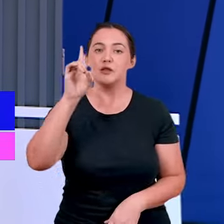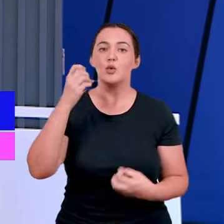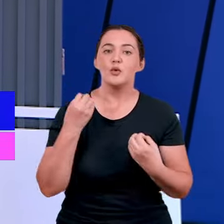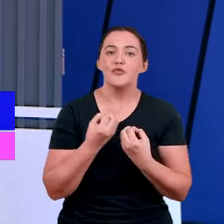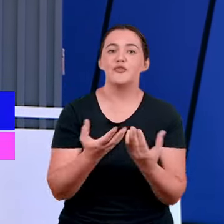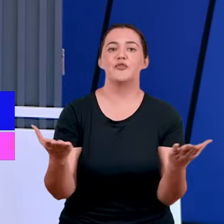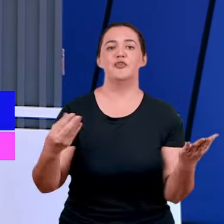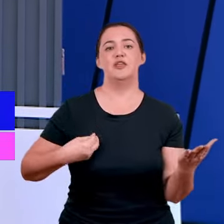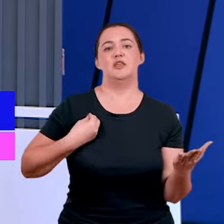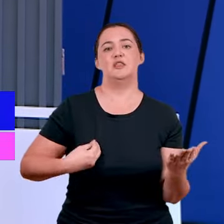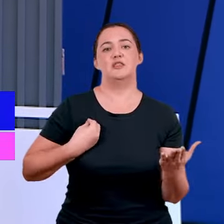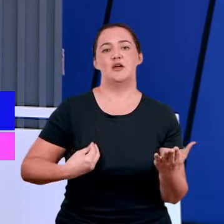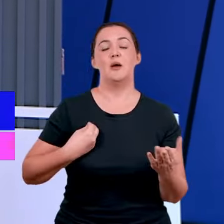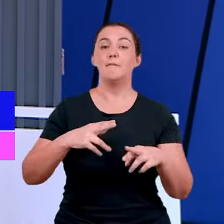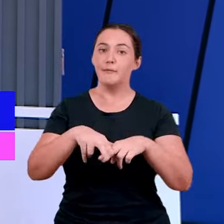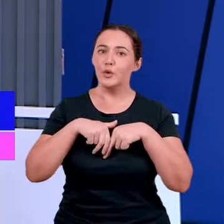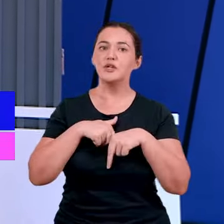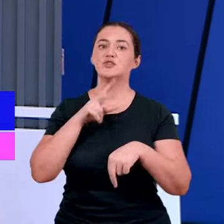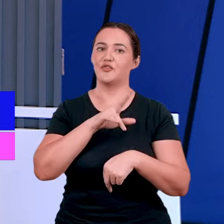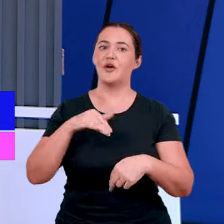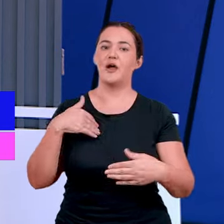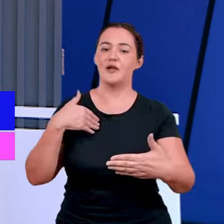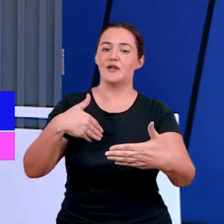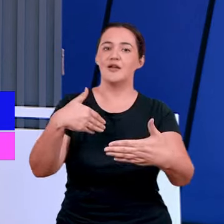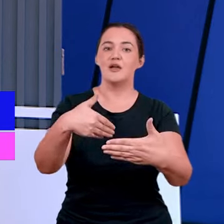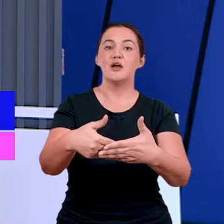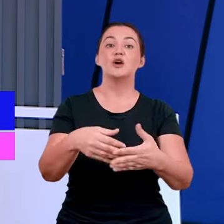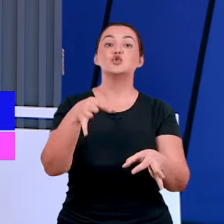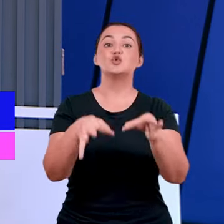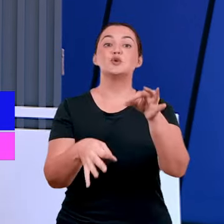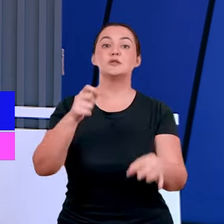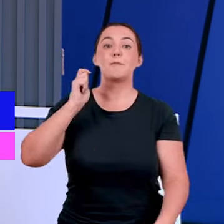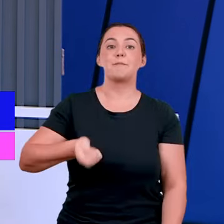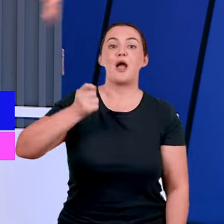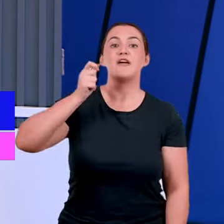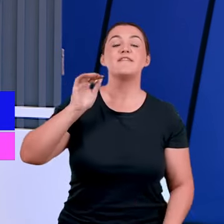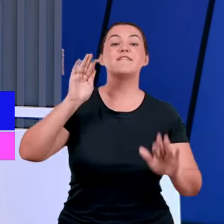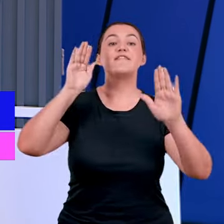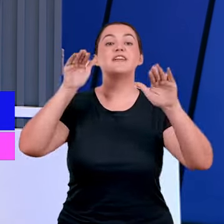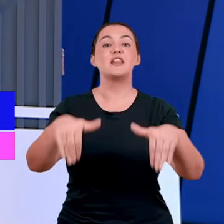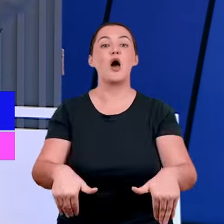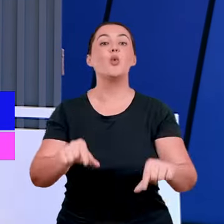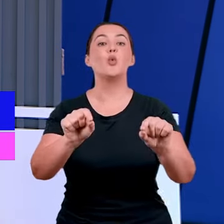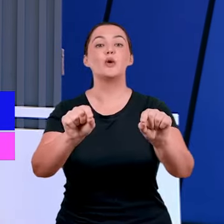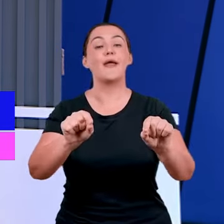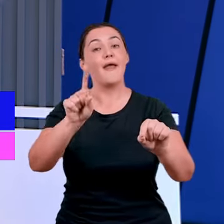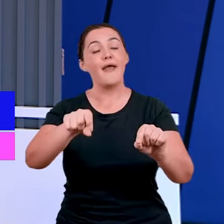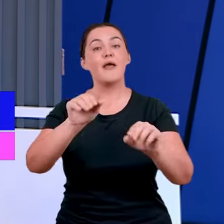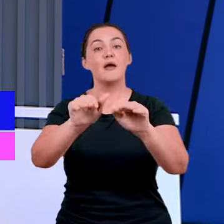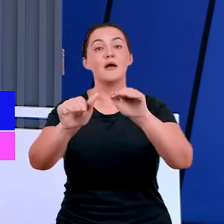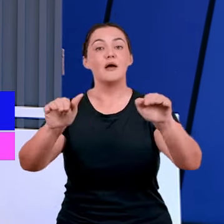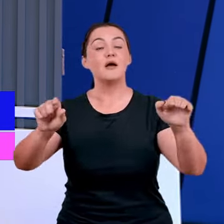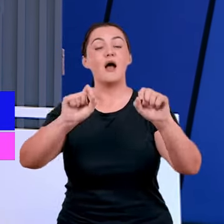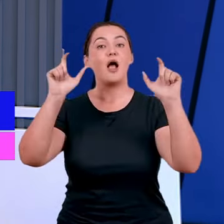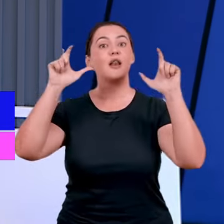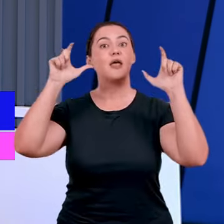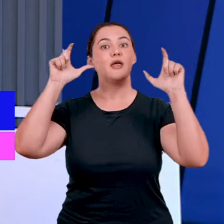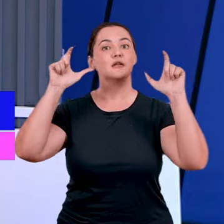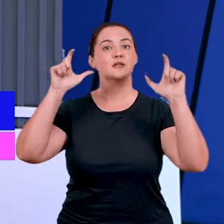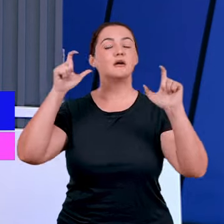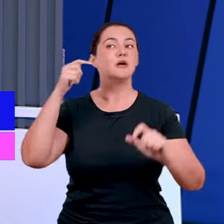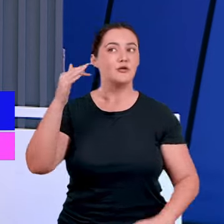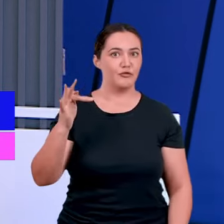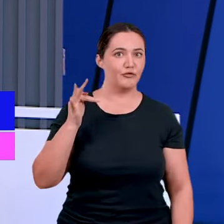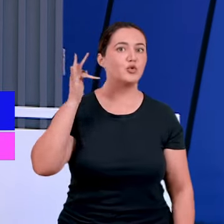você de que haverá um juízo final, que serão queimados os ímpios, é para alertá-lo de que